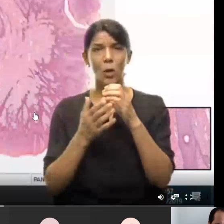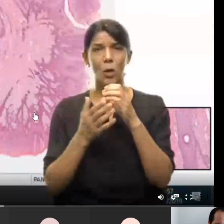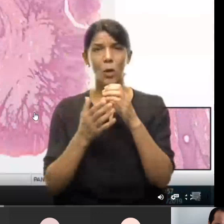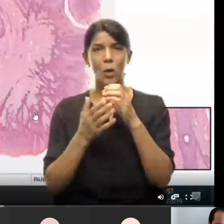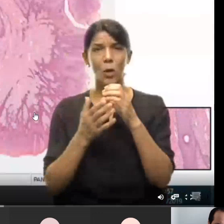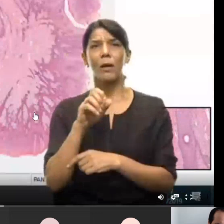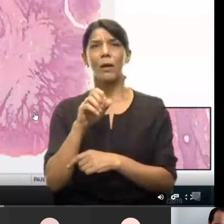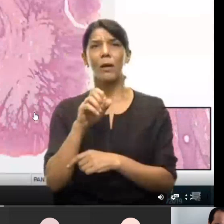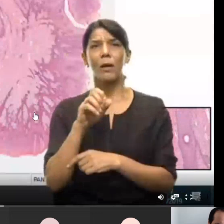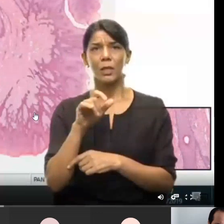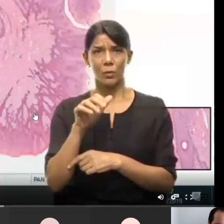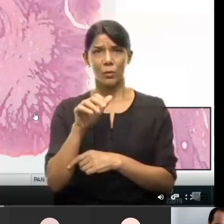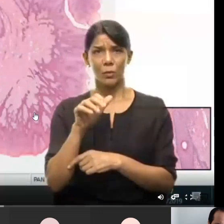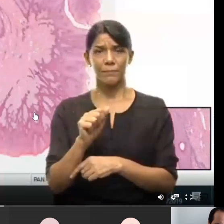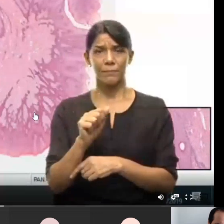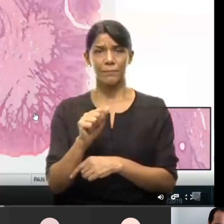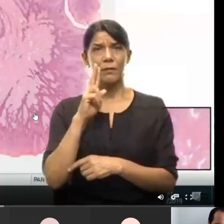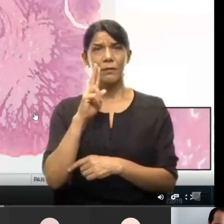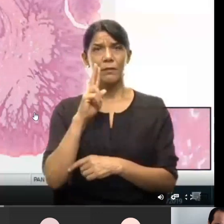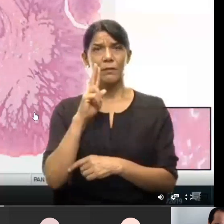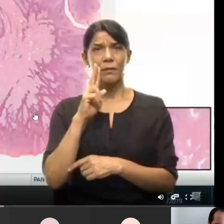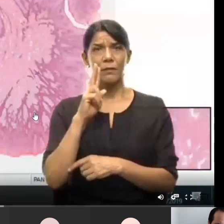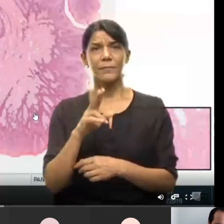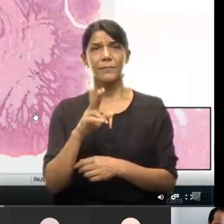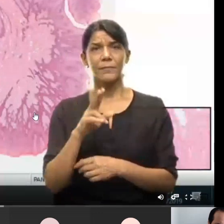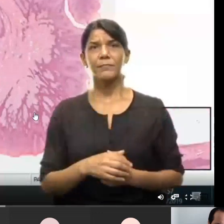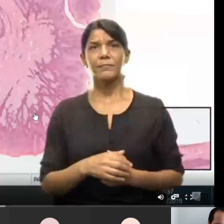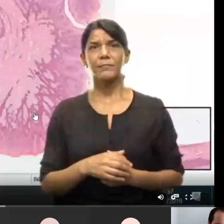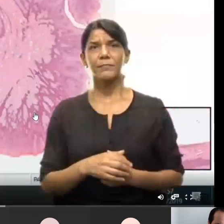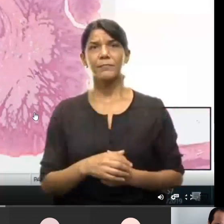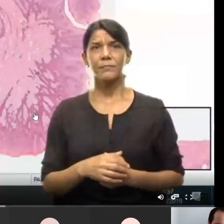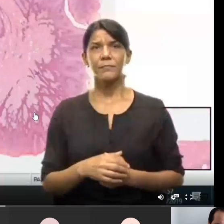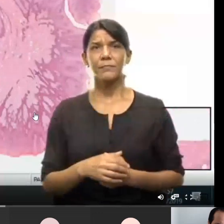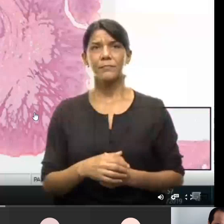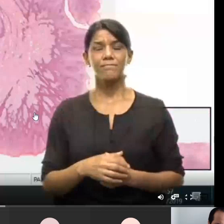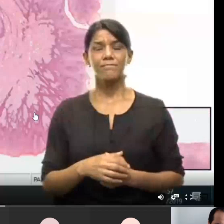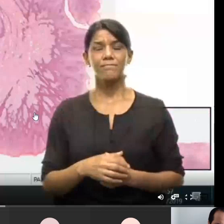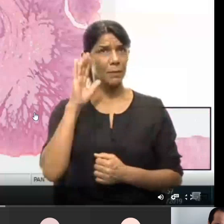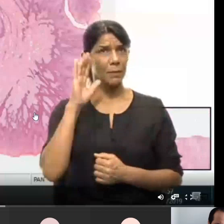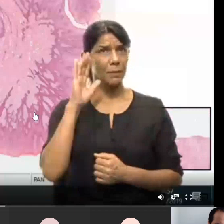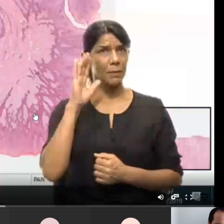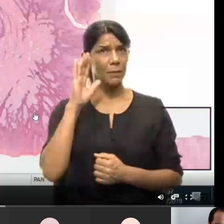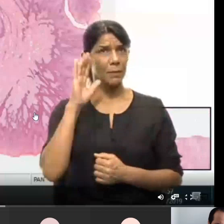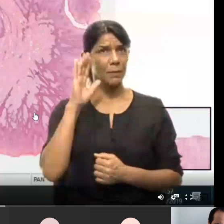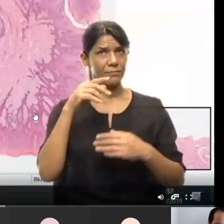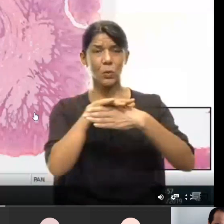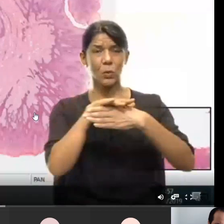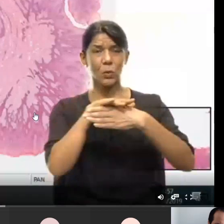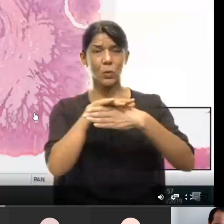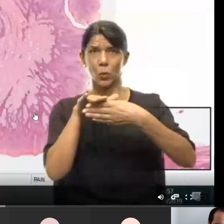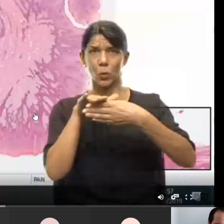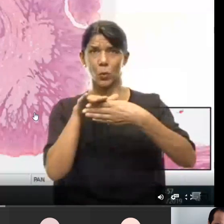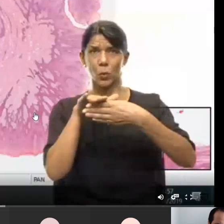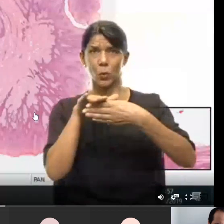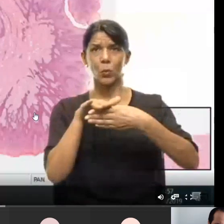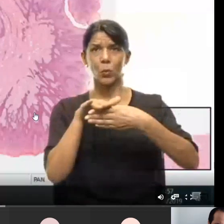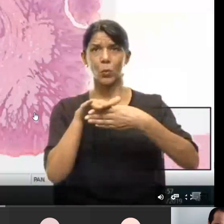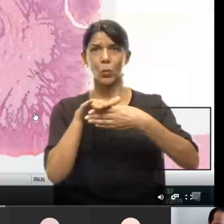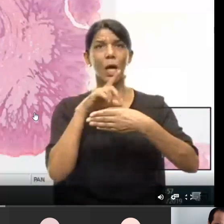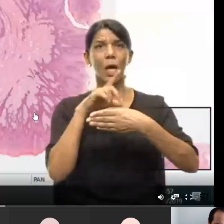com hematoxilina e eosina. Então, imaginem que nesta região há a